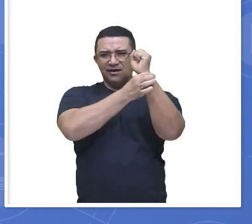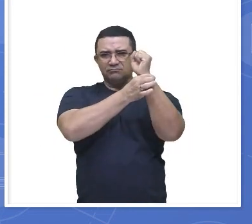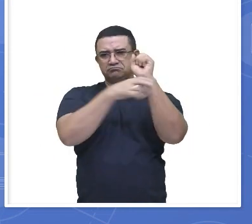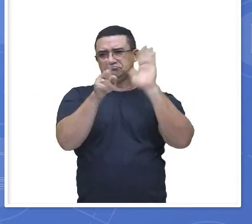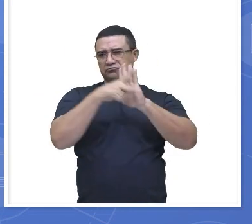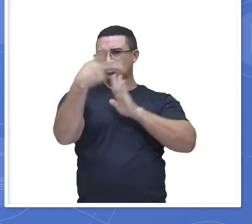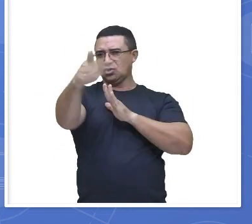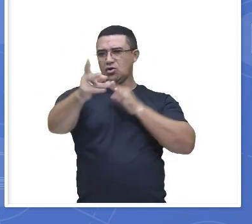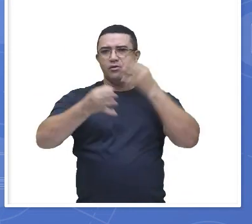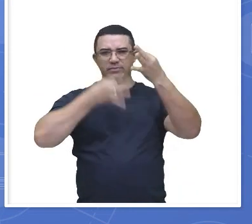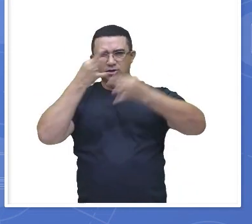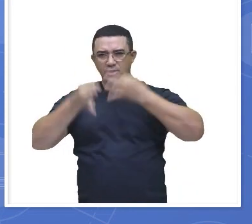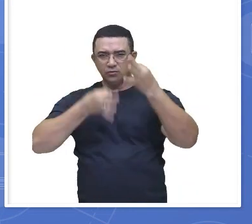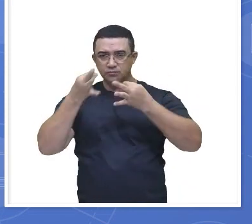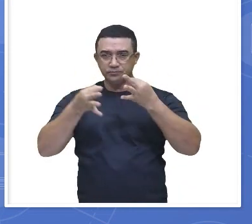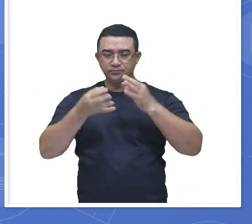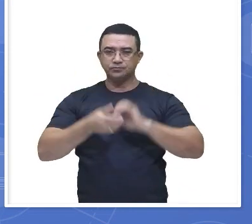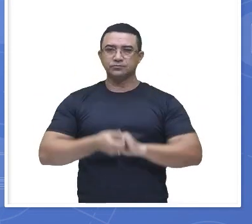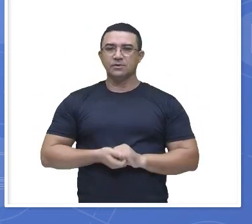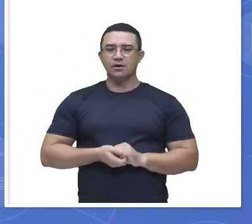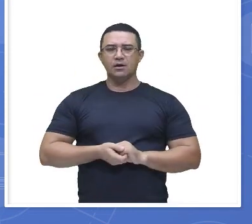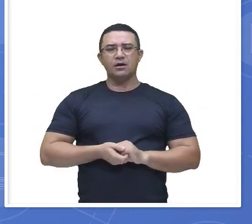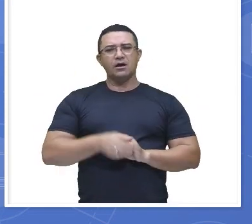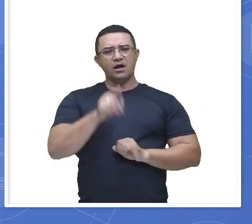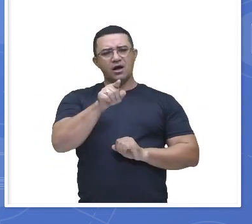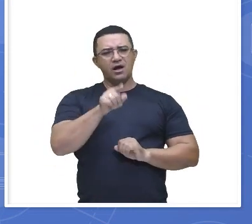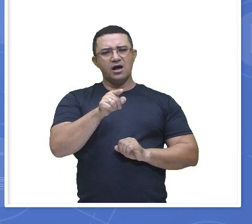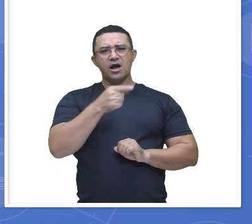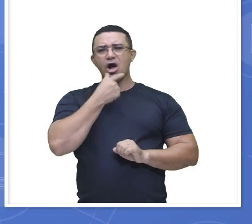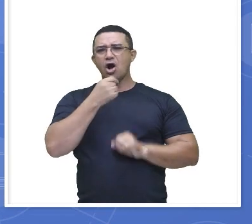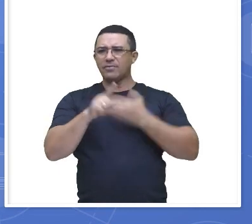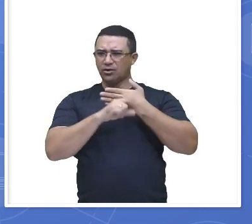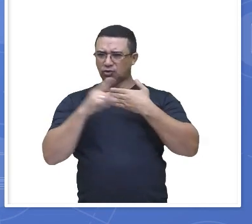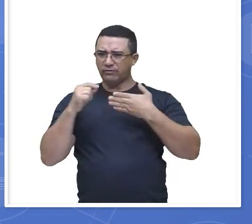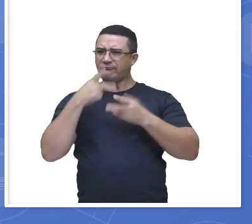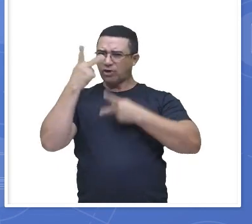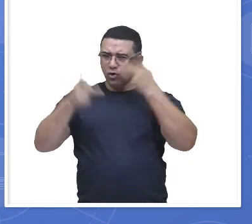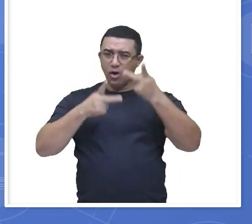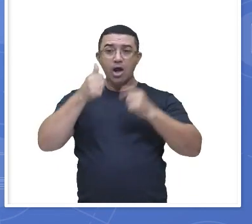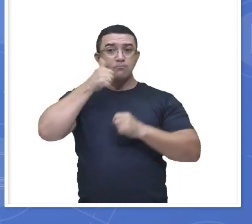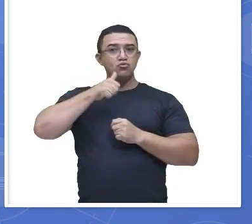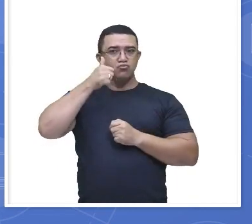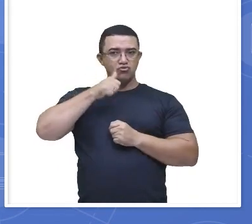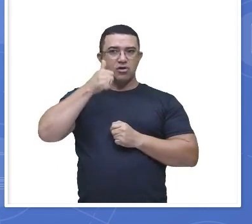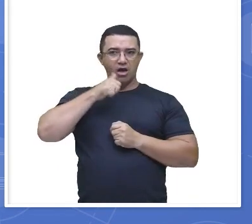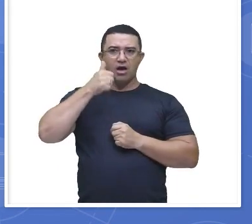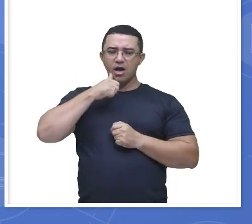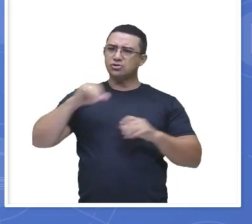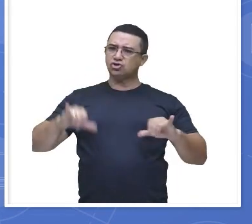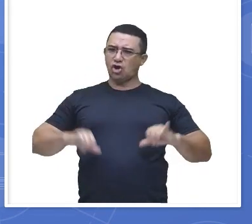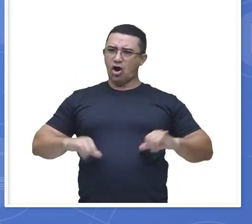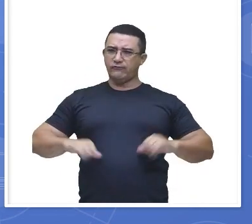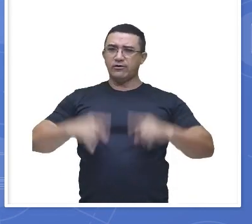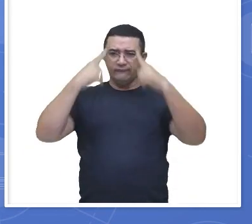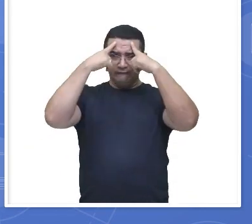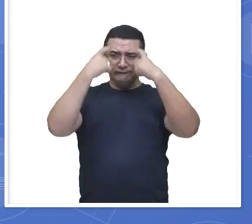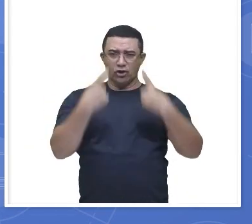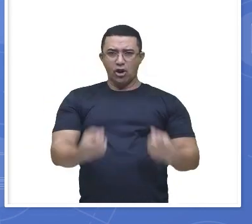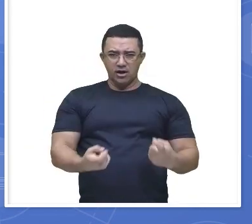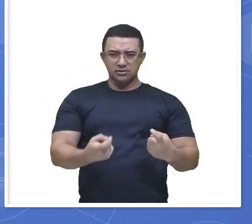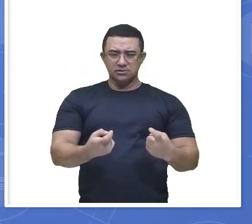na introdução dele, que as mulheres sofrem violência, então a gente tem que, para ter coerência